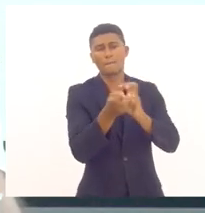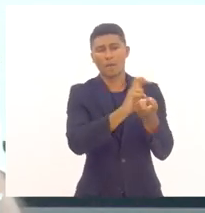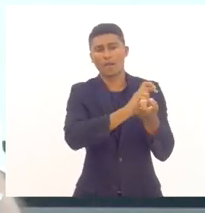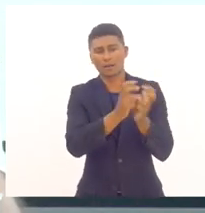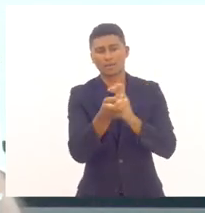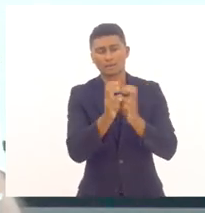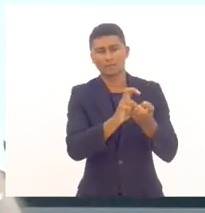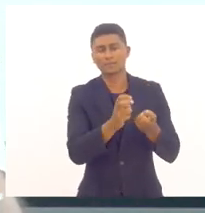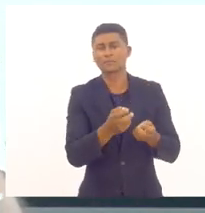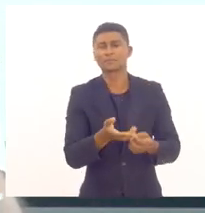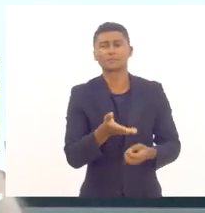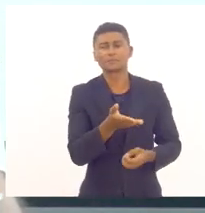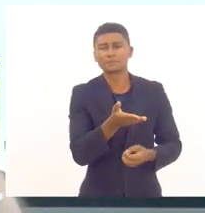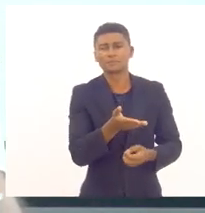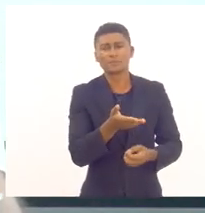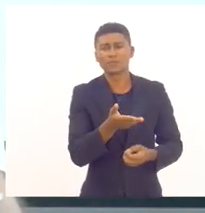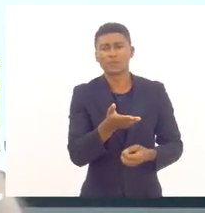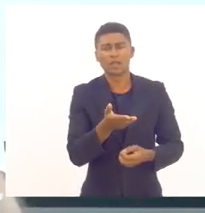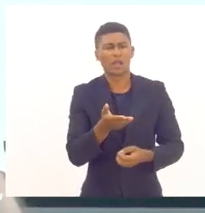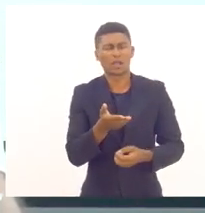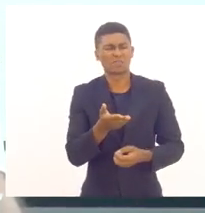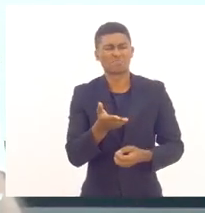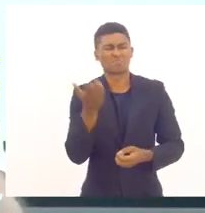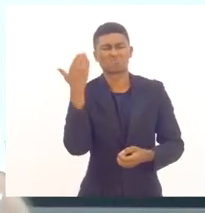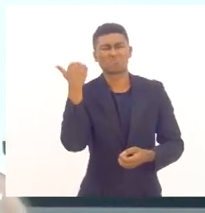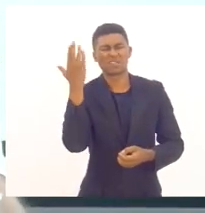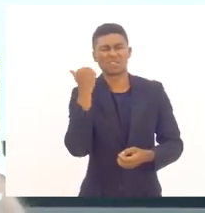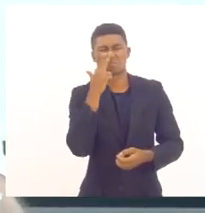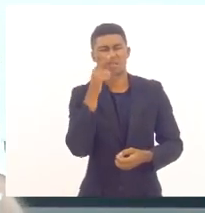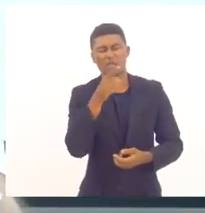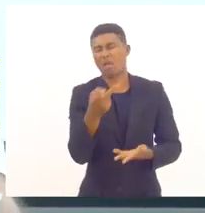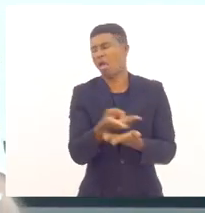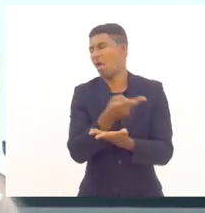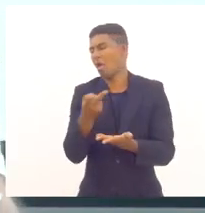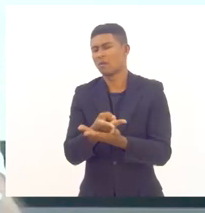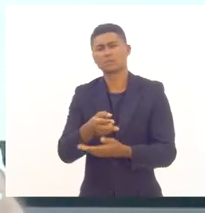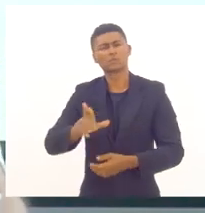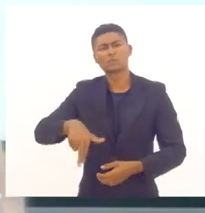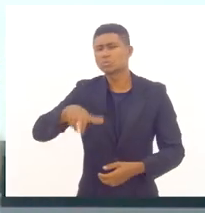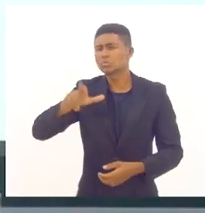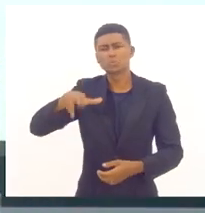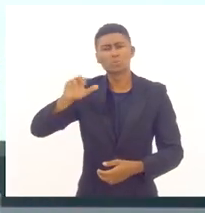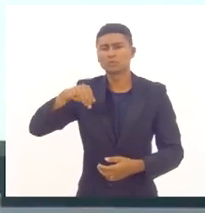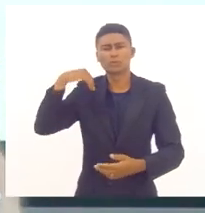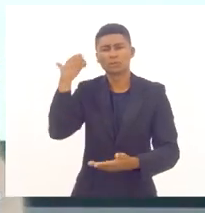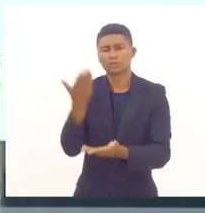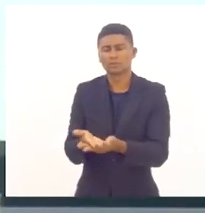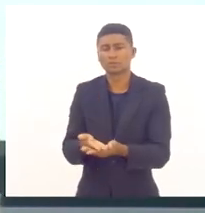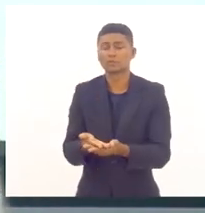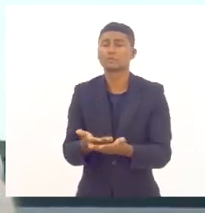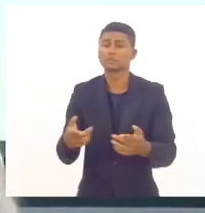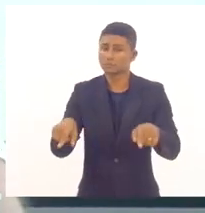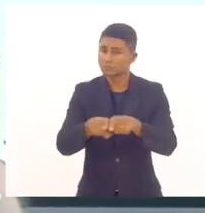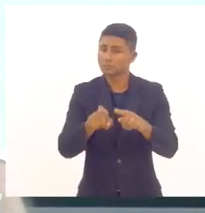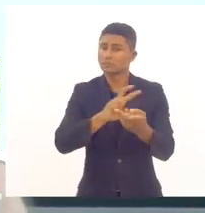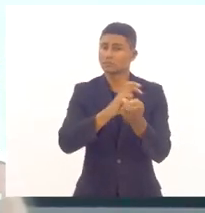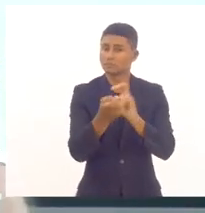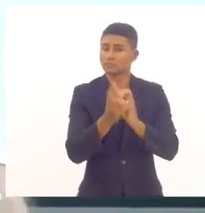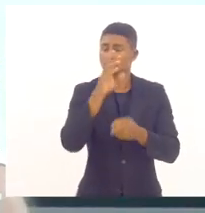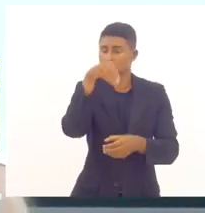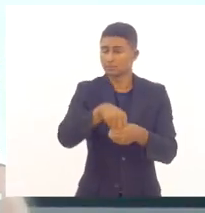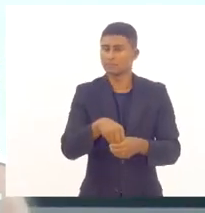funciona, nada nunca funcionou. E mais triste ainda é quando a gente vê que no nosso meio tem pessoas